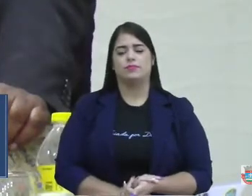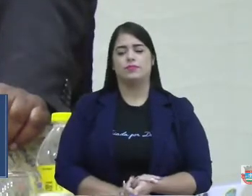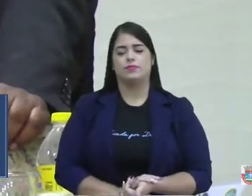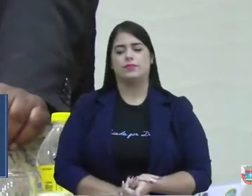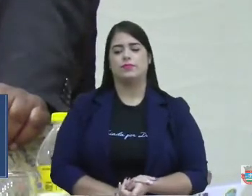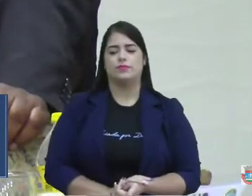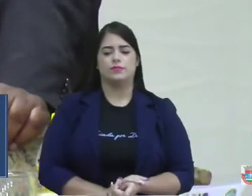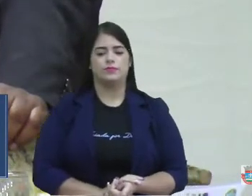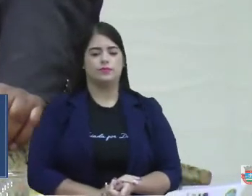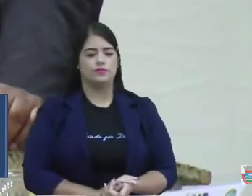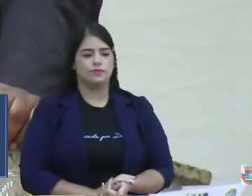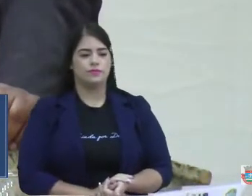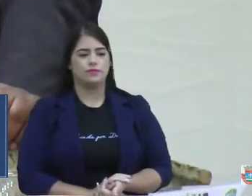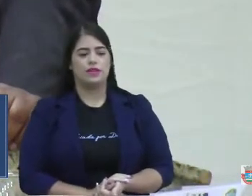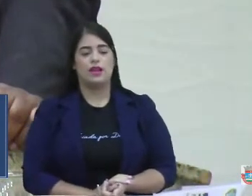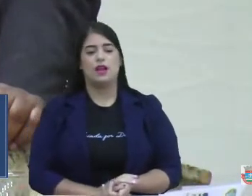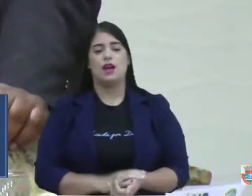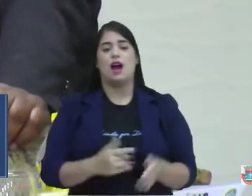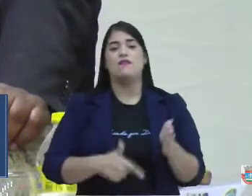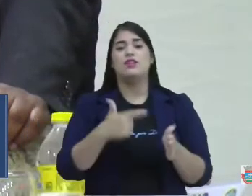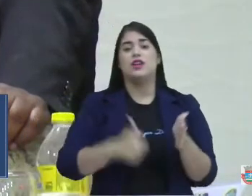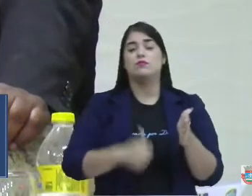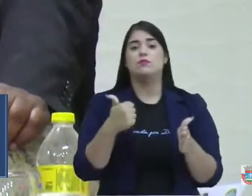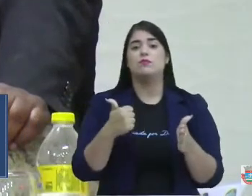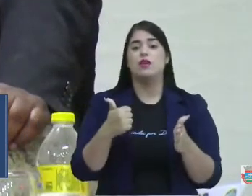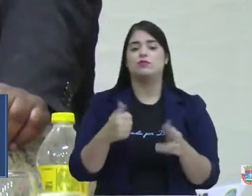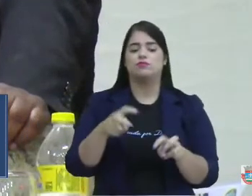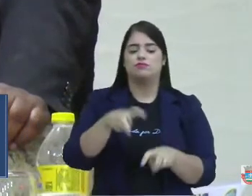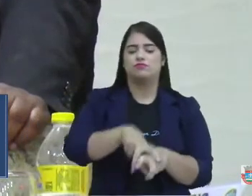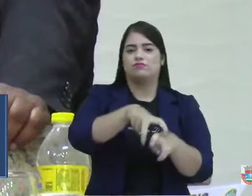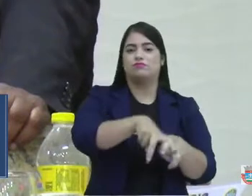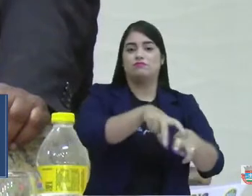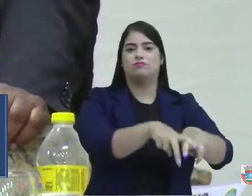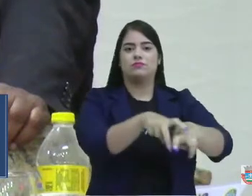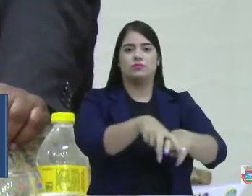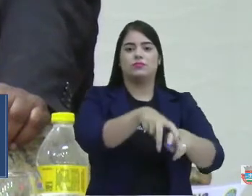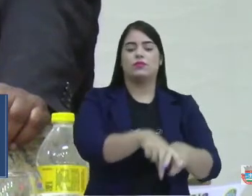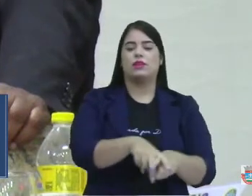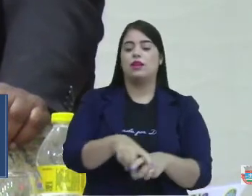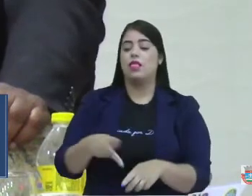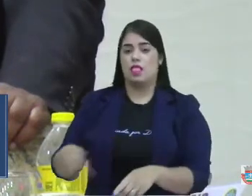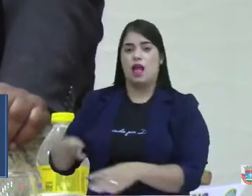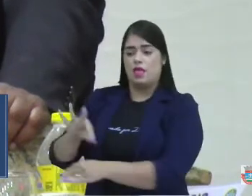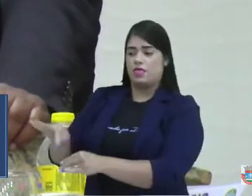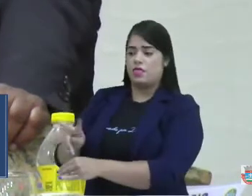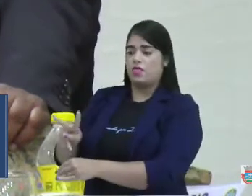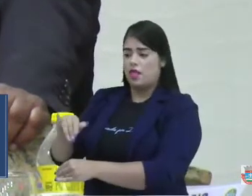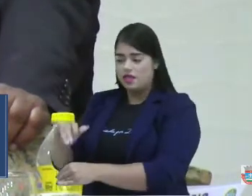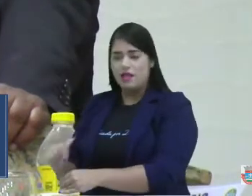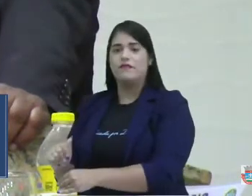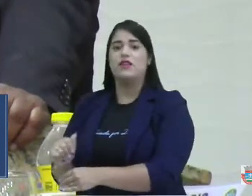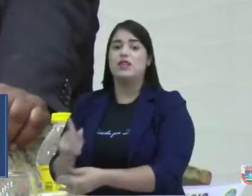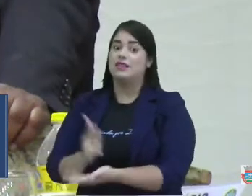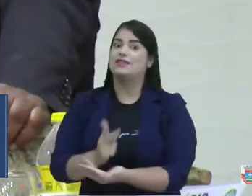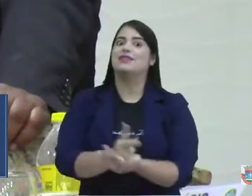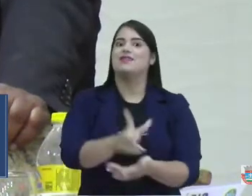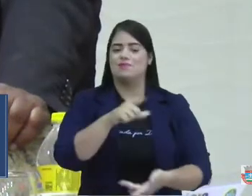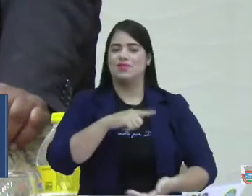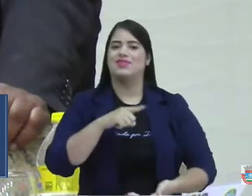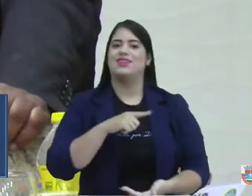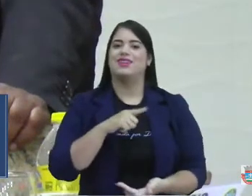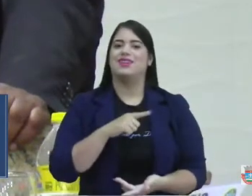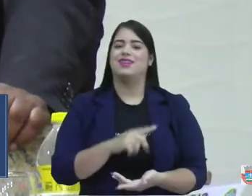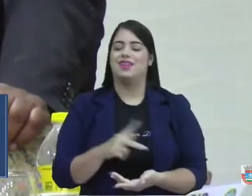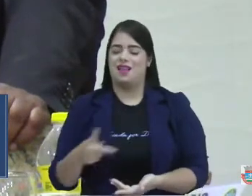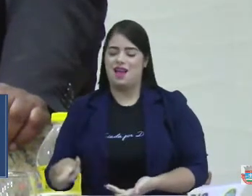para a 21ª Corrida de Jiricos, lá da Vila do Espírito Santo, que é uma tradição na nossa